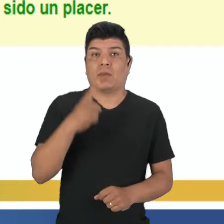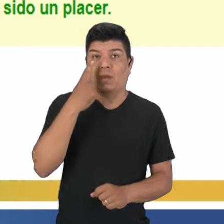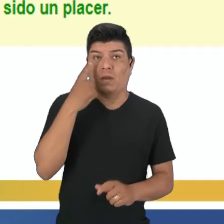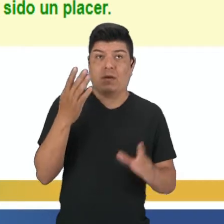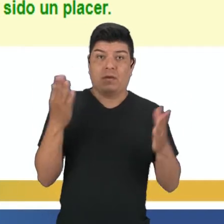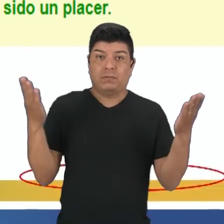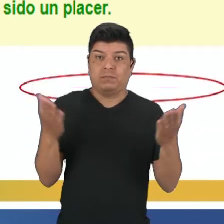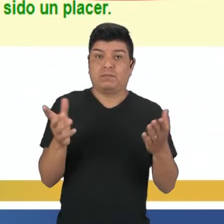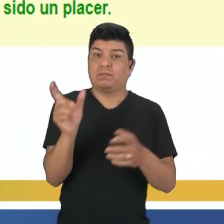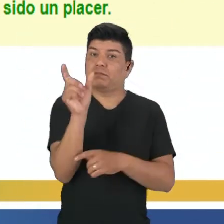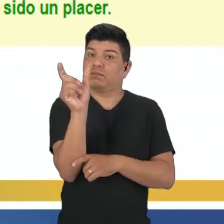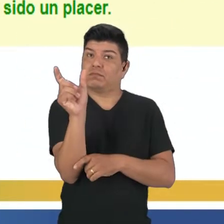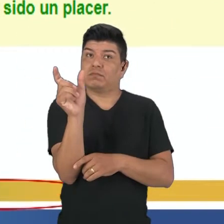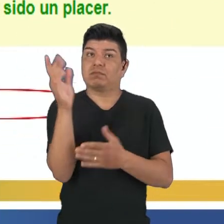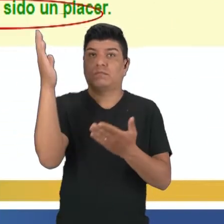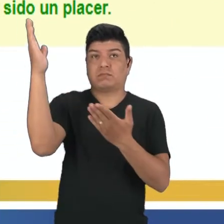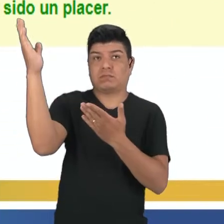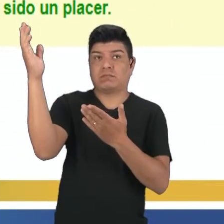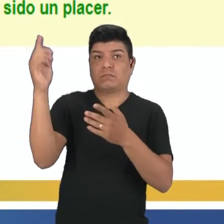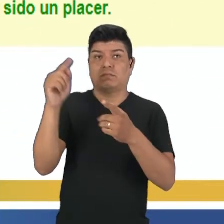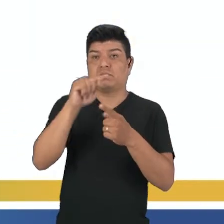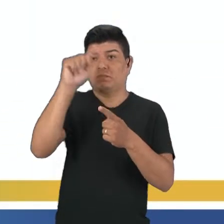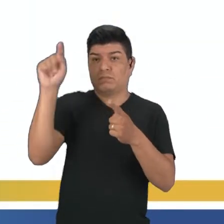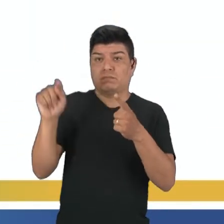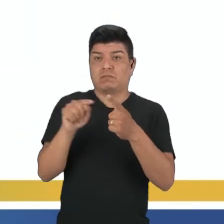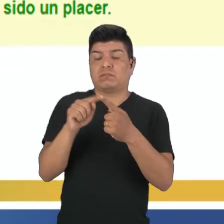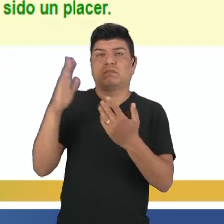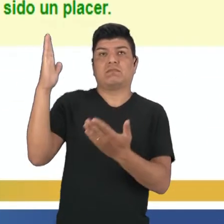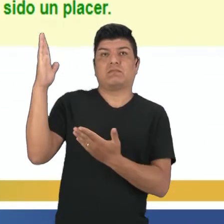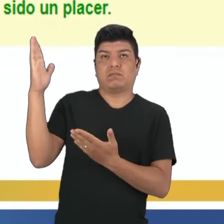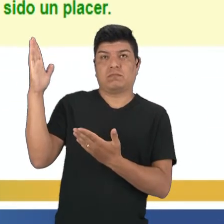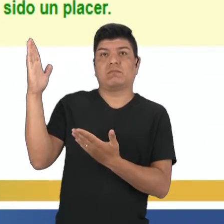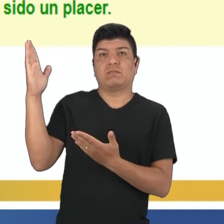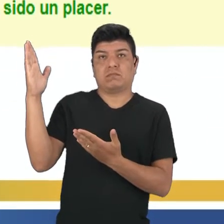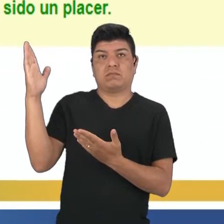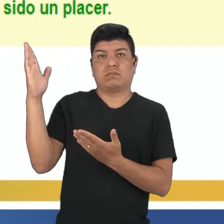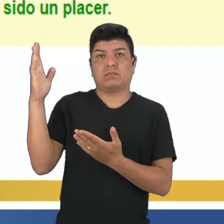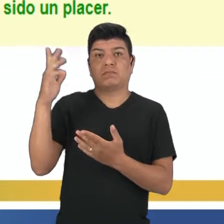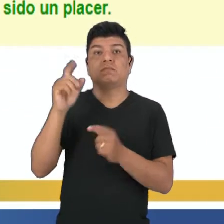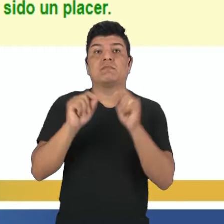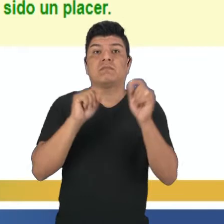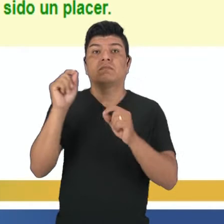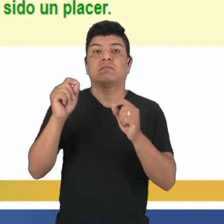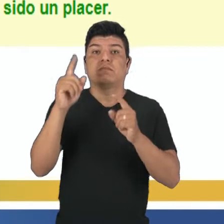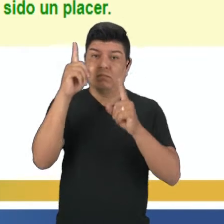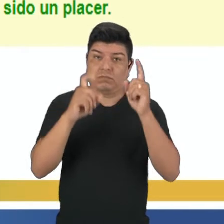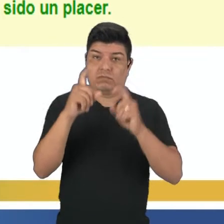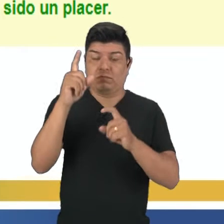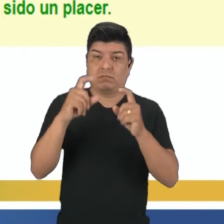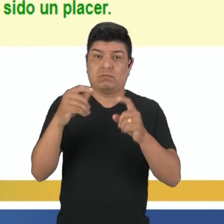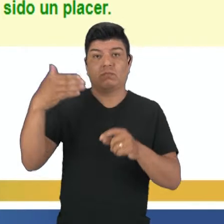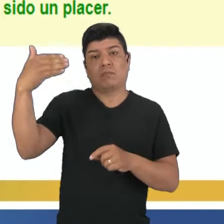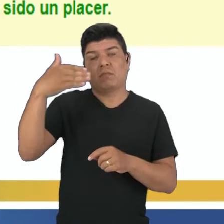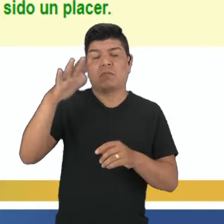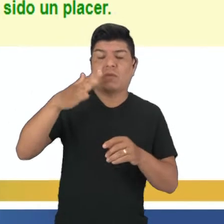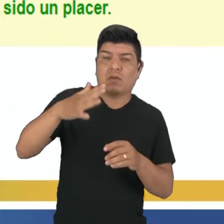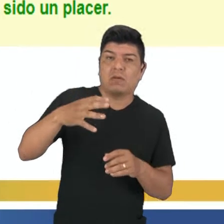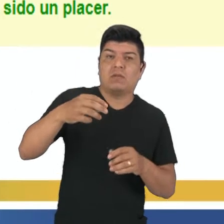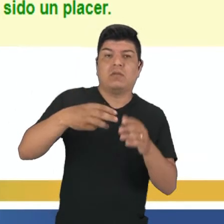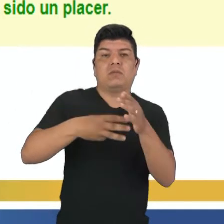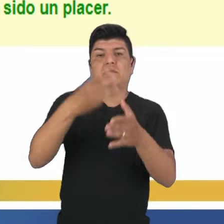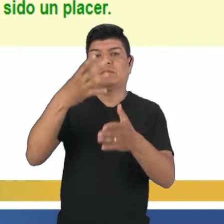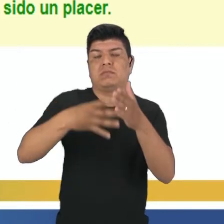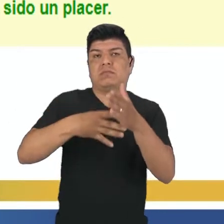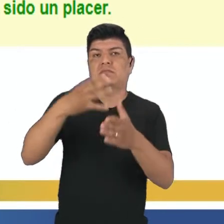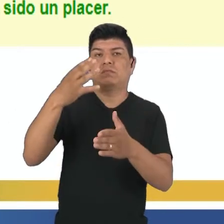ó, essas expressões aí que estão sendo marcadas aí para vocês são aquelas expressões que denotam a frequência, né? 3, 4 vezes, solo uma vez,